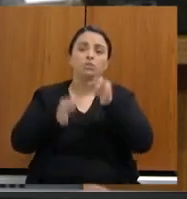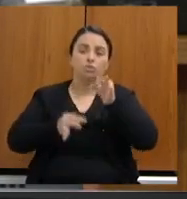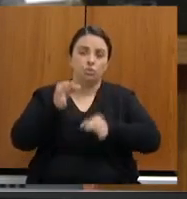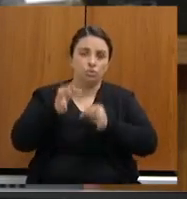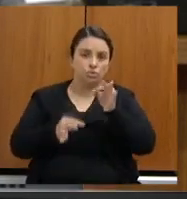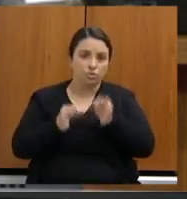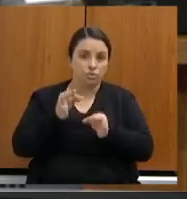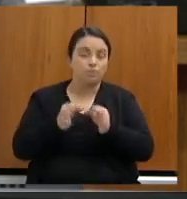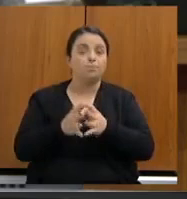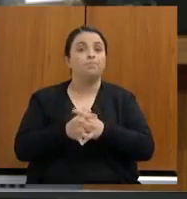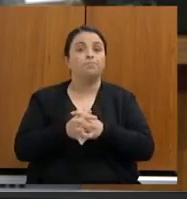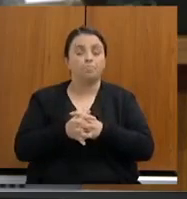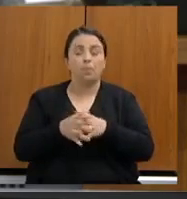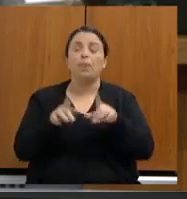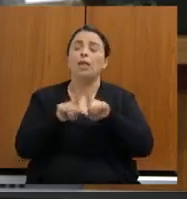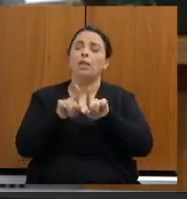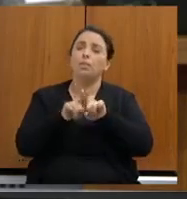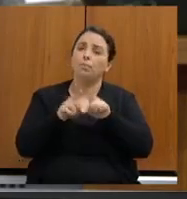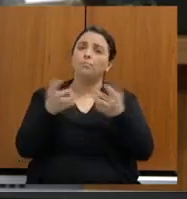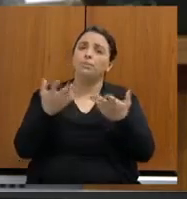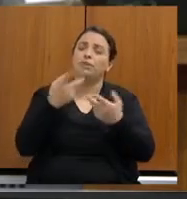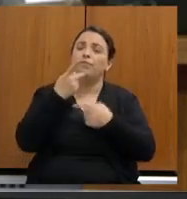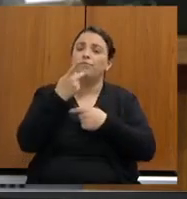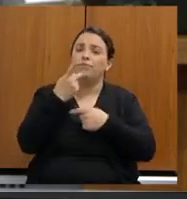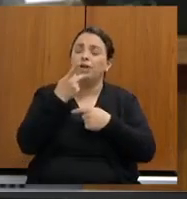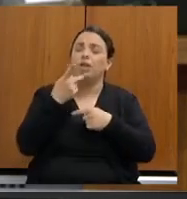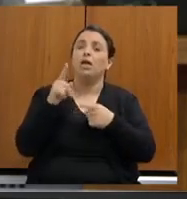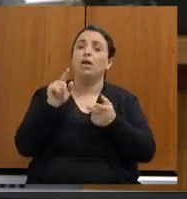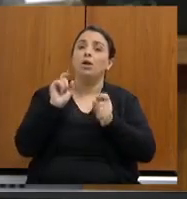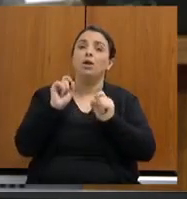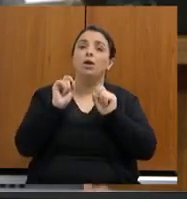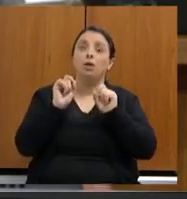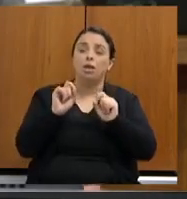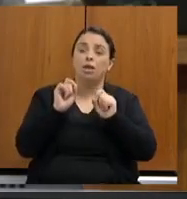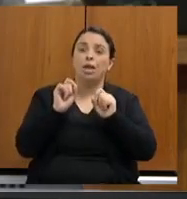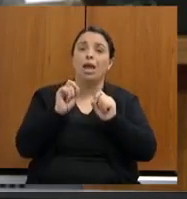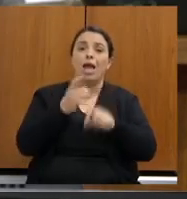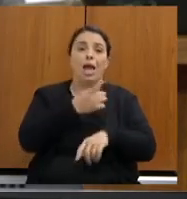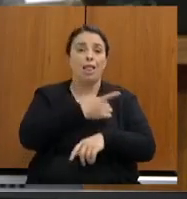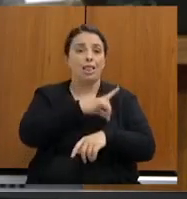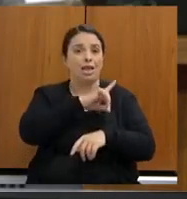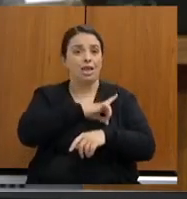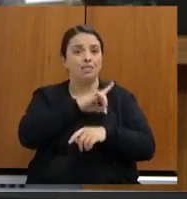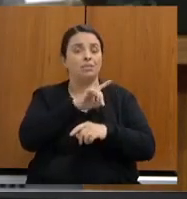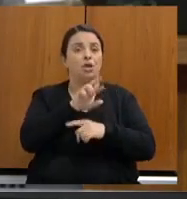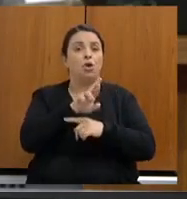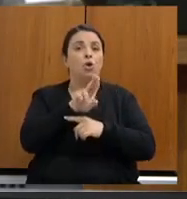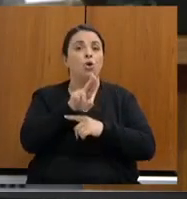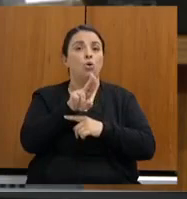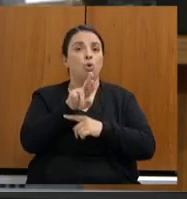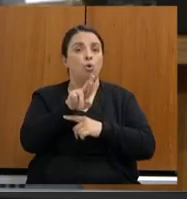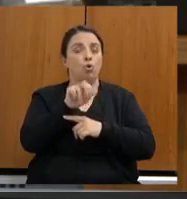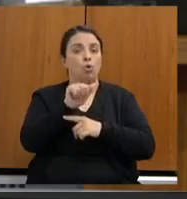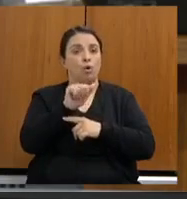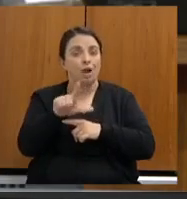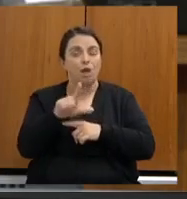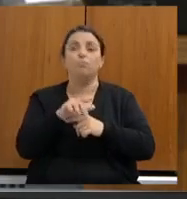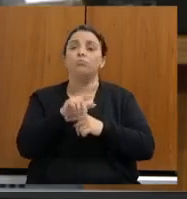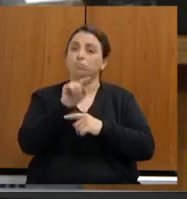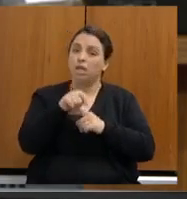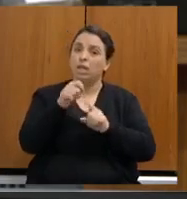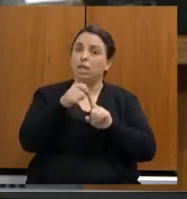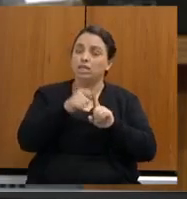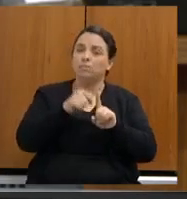ainda peço licença para fazer um destaque em relação à Delegacia Rural ainda nesse mesmo